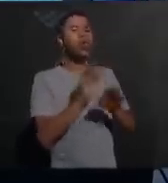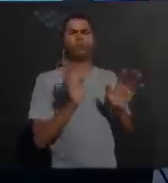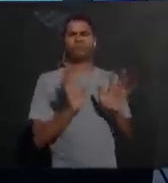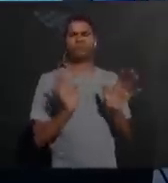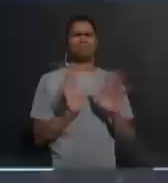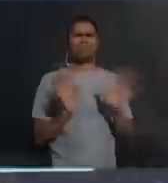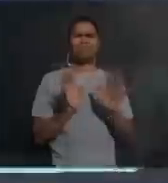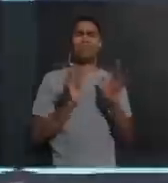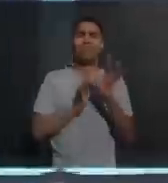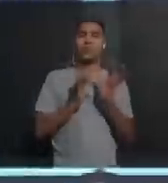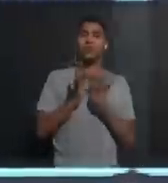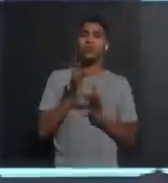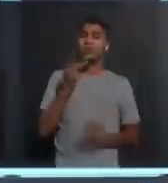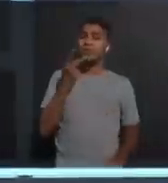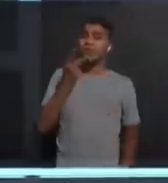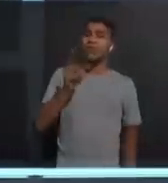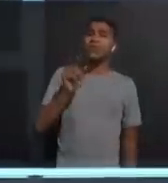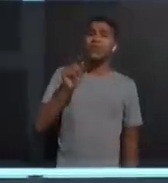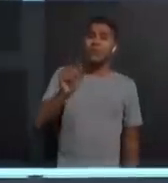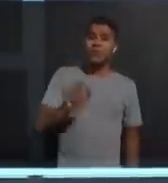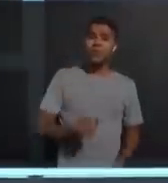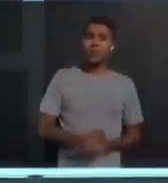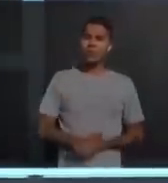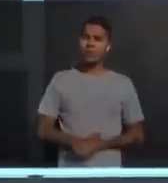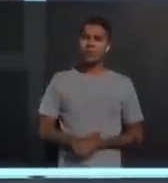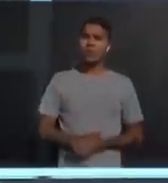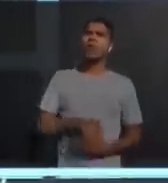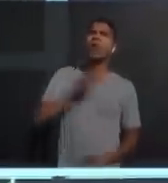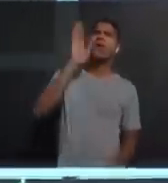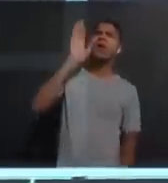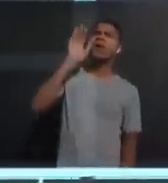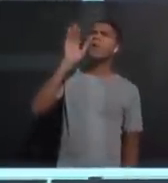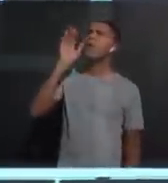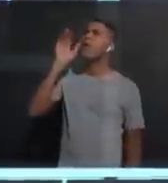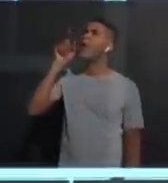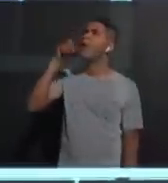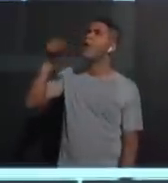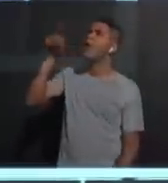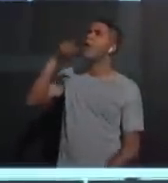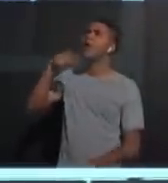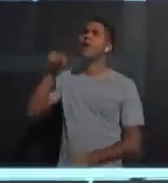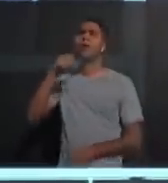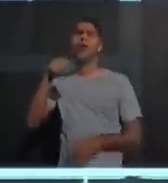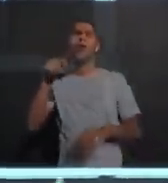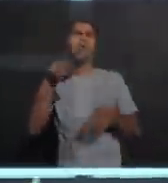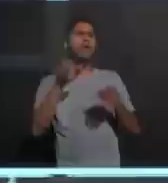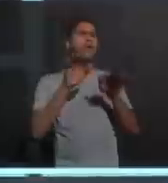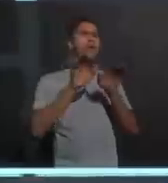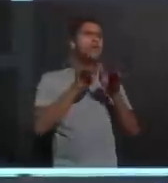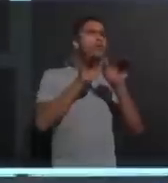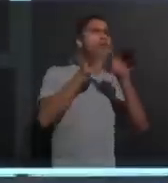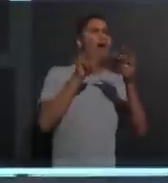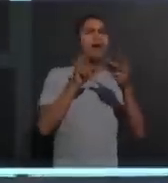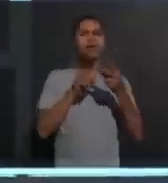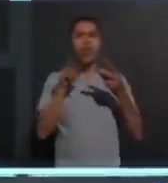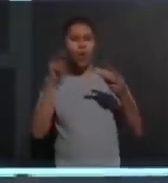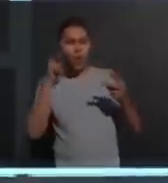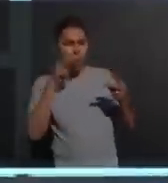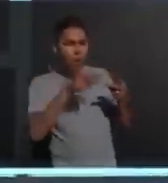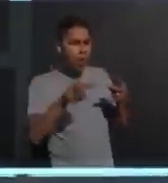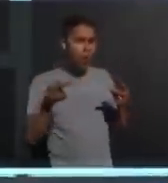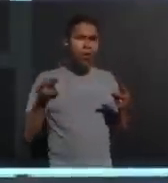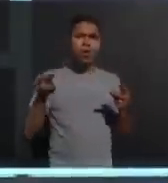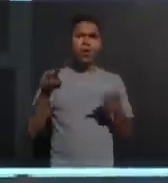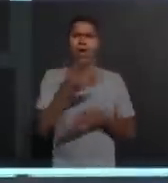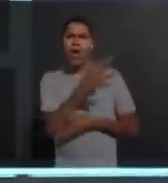que jesus falou olha os lírios do campo tira os olhos da preocupação que